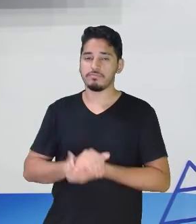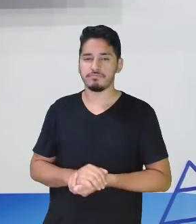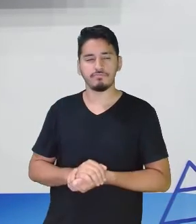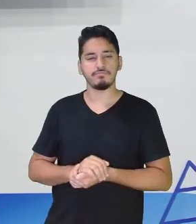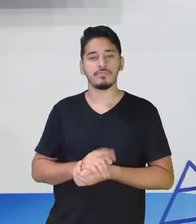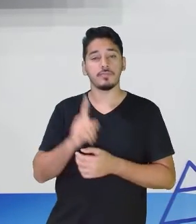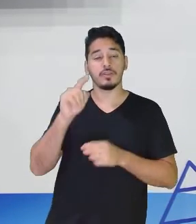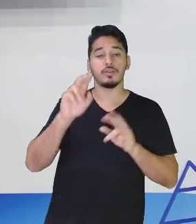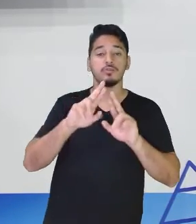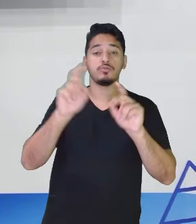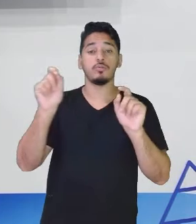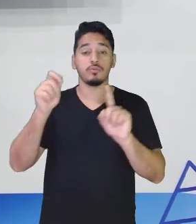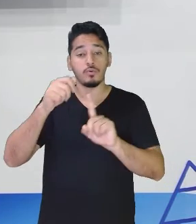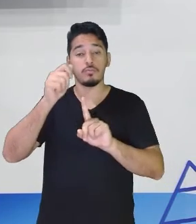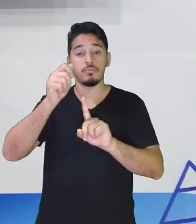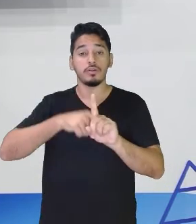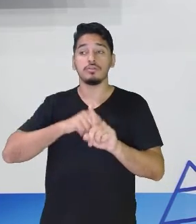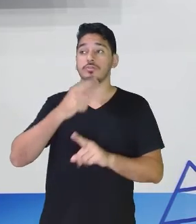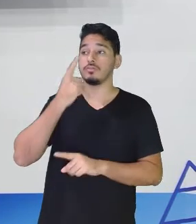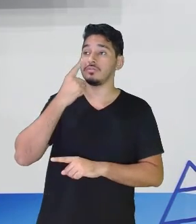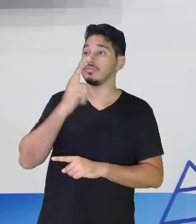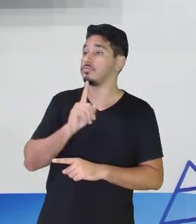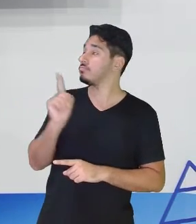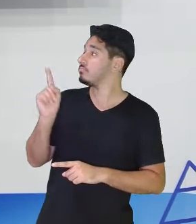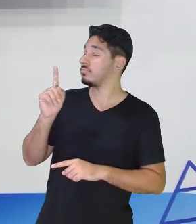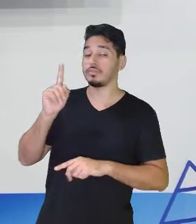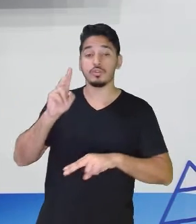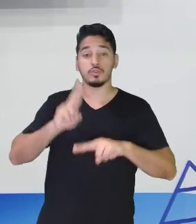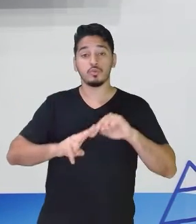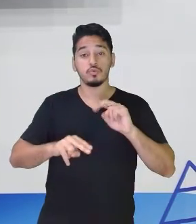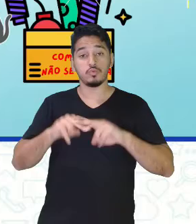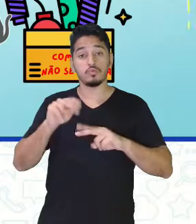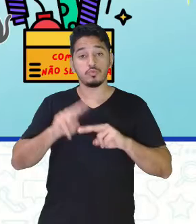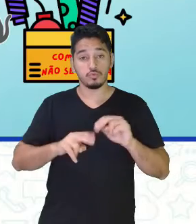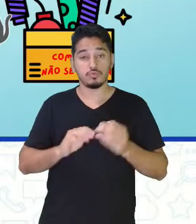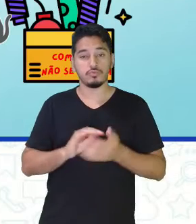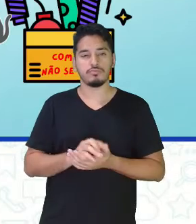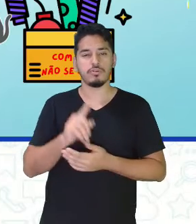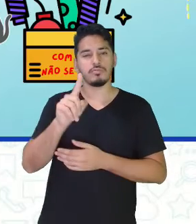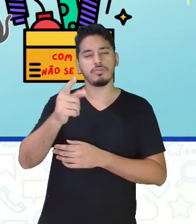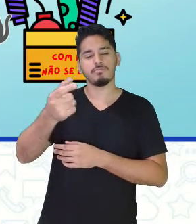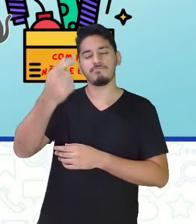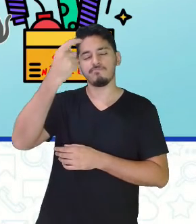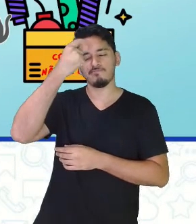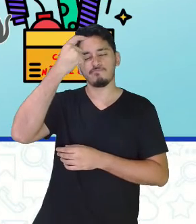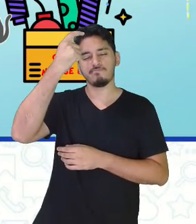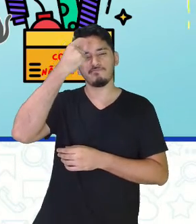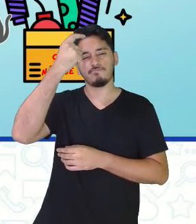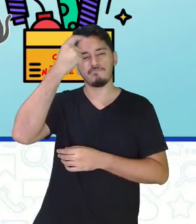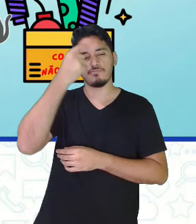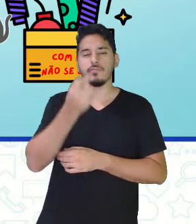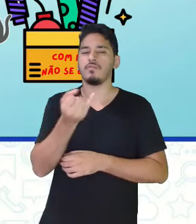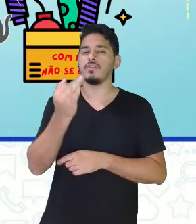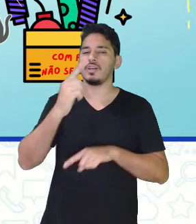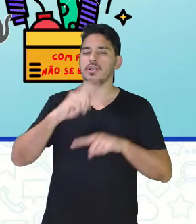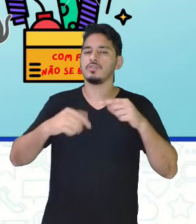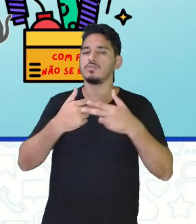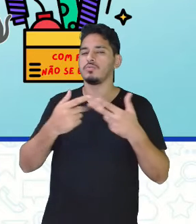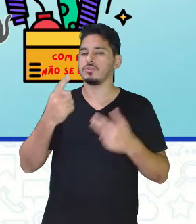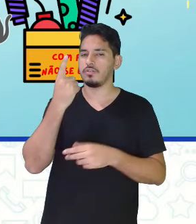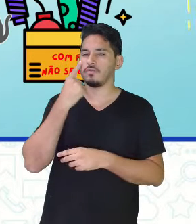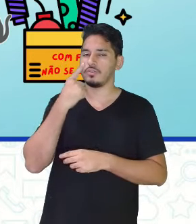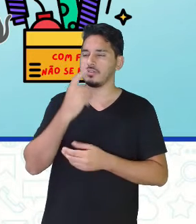em relação ao mês de junho. O mês de junho é um mês de conscientização de muita coisa. Vejam